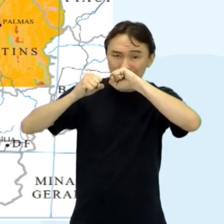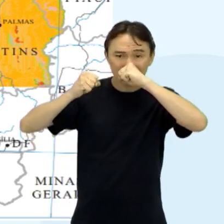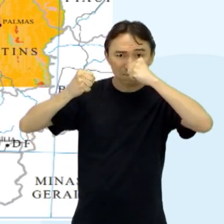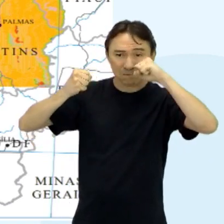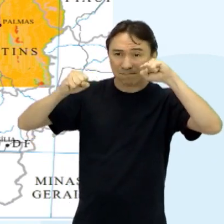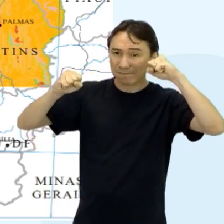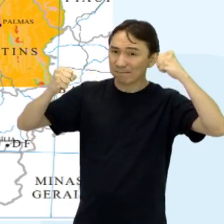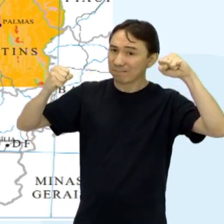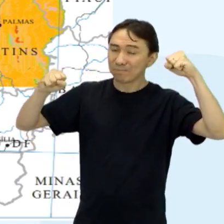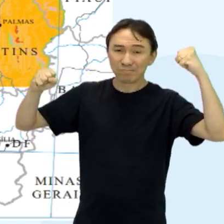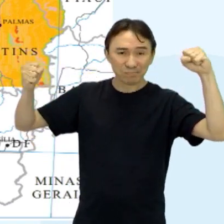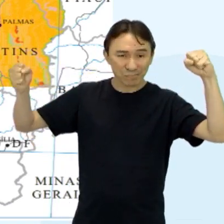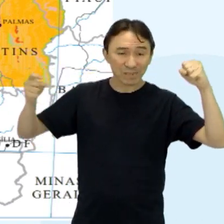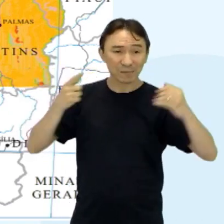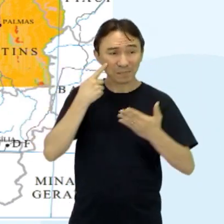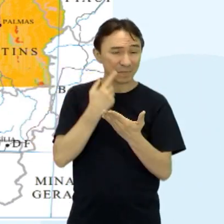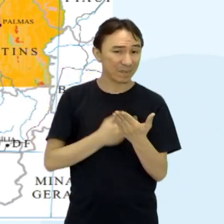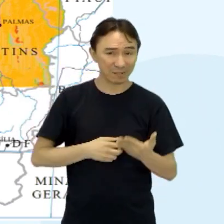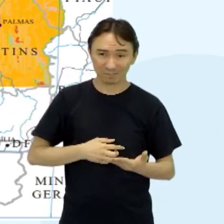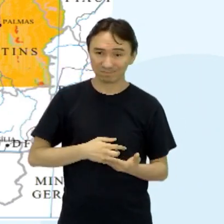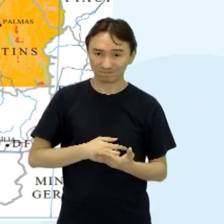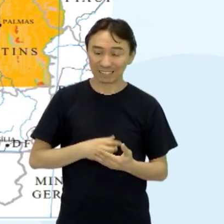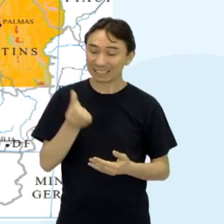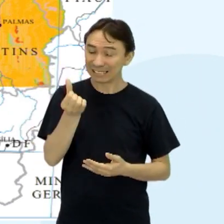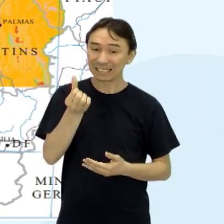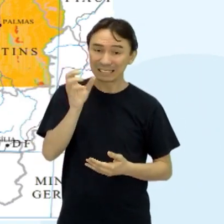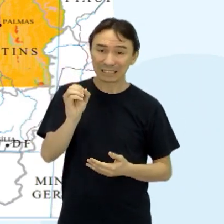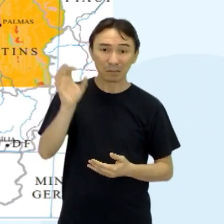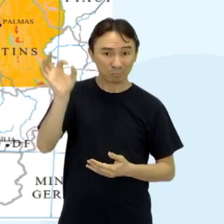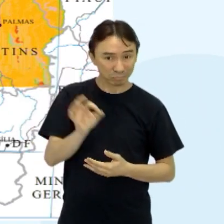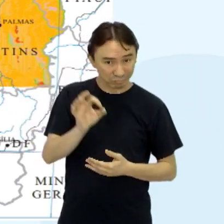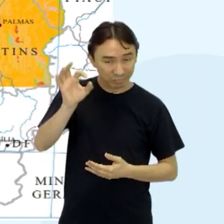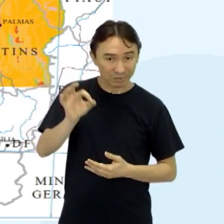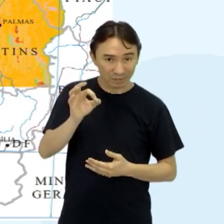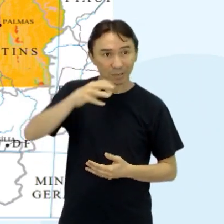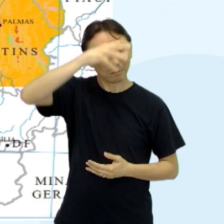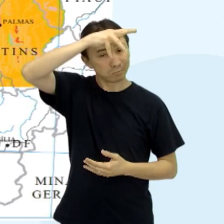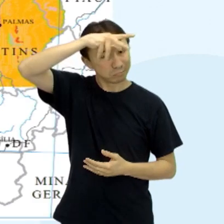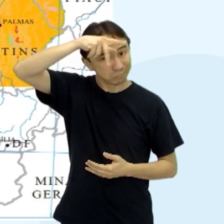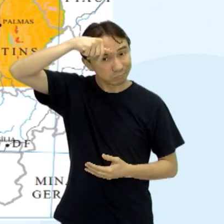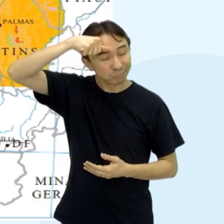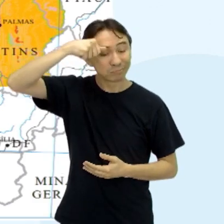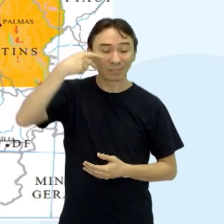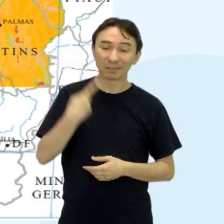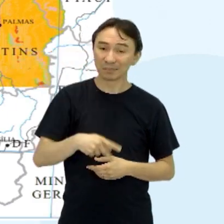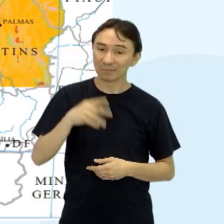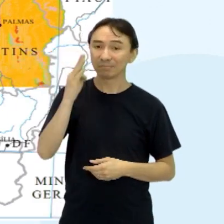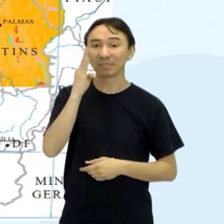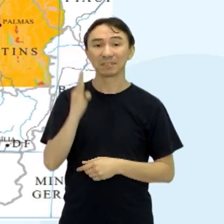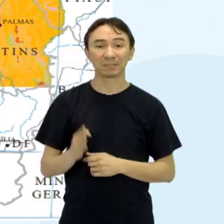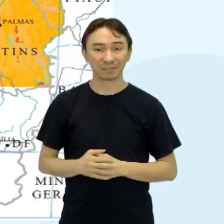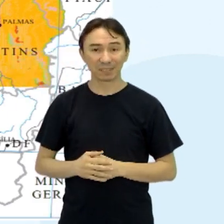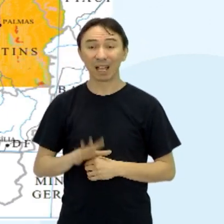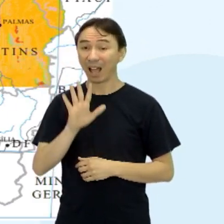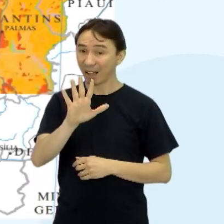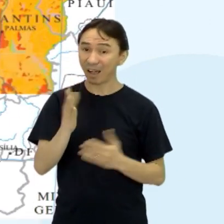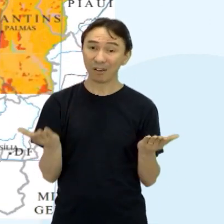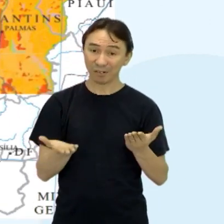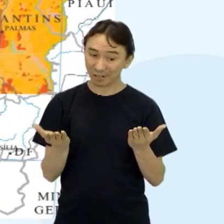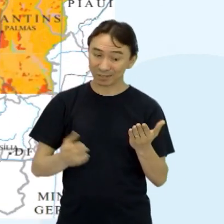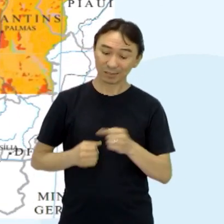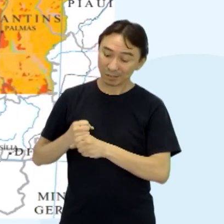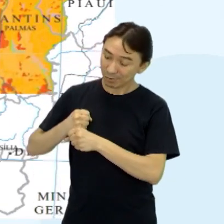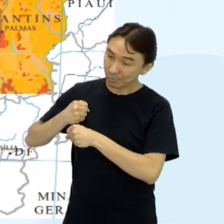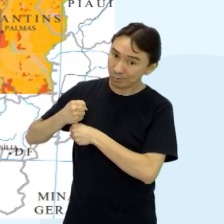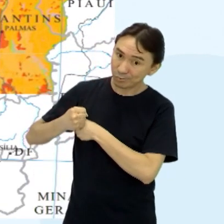brasileiro em florestas amazônicas. Então, nós vamos aí de volta para o futuro e ver o mapa de 2014. Aí, ó. Nós